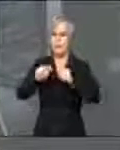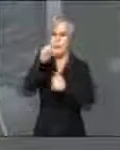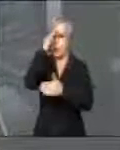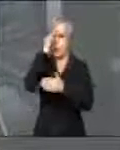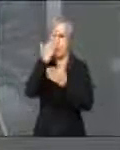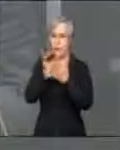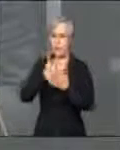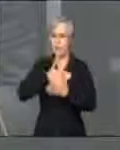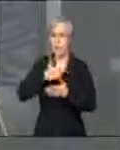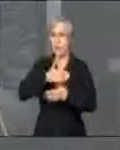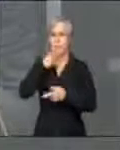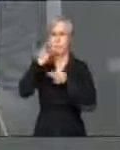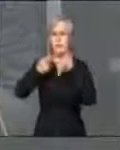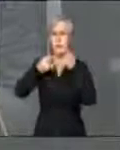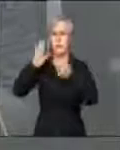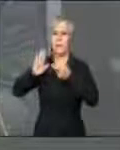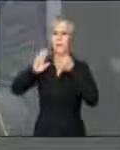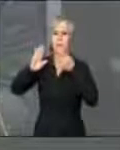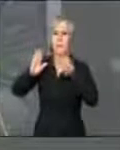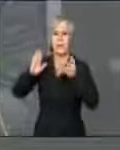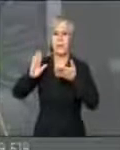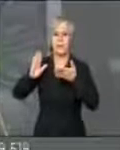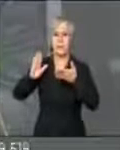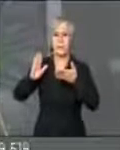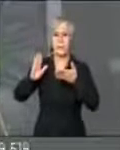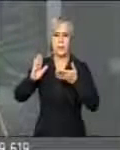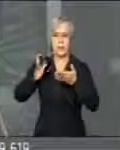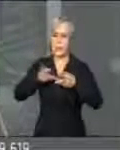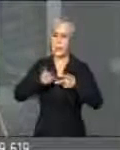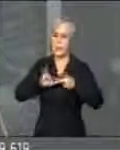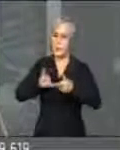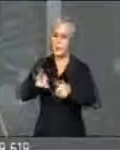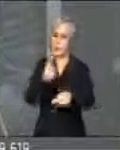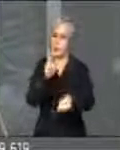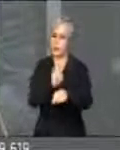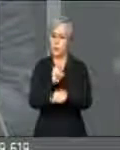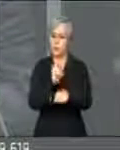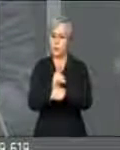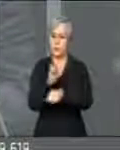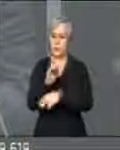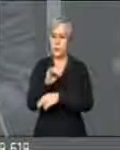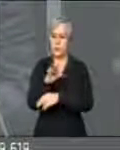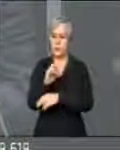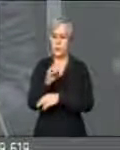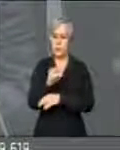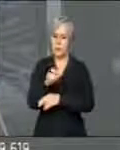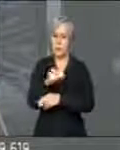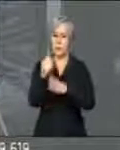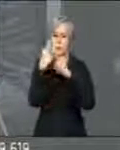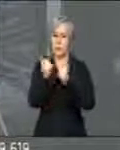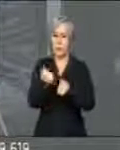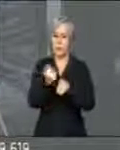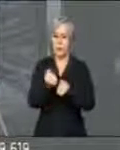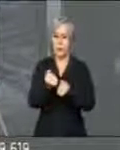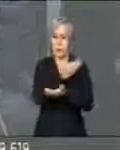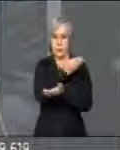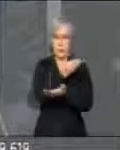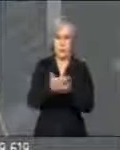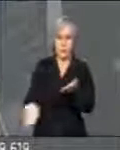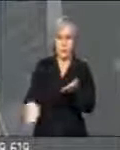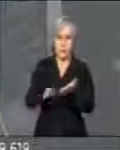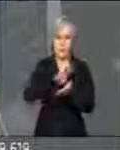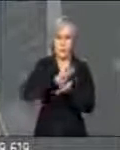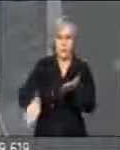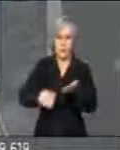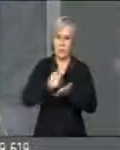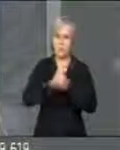minha palavra, diz o ex-presidente Lula, e mantenham a defesa da democracia. Vamos derrotar o impeachment e encerrar de vez